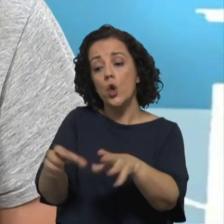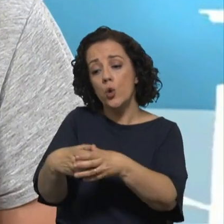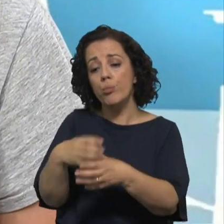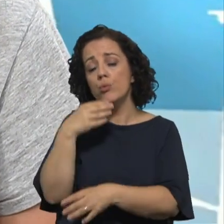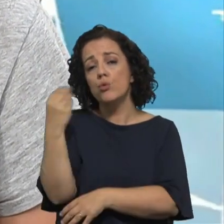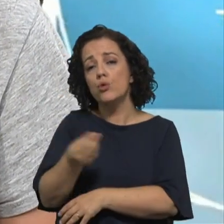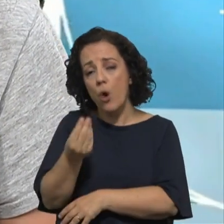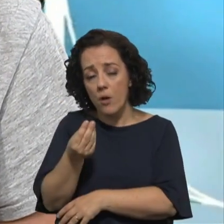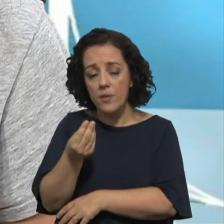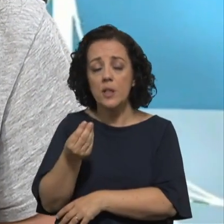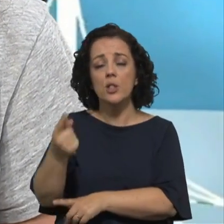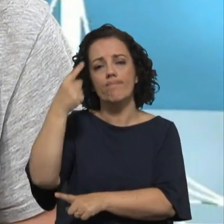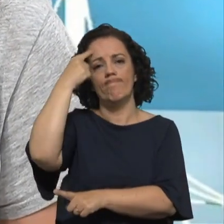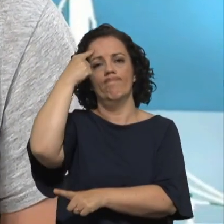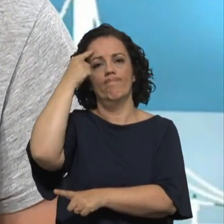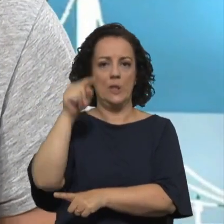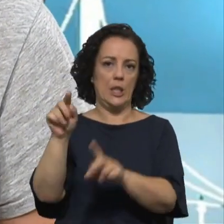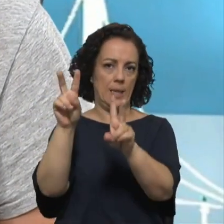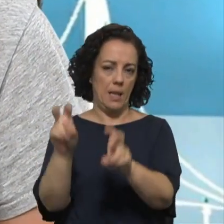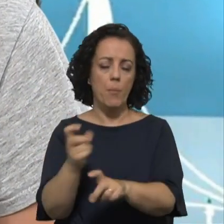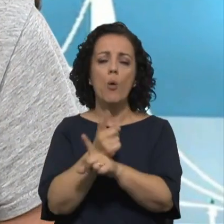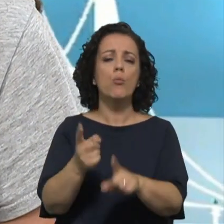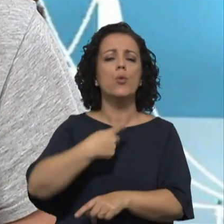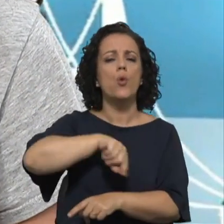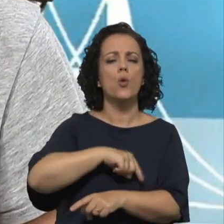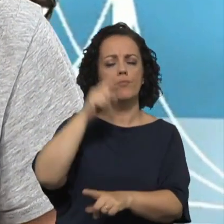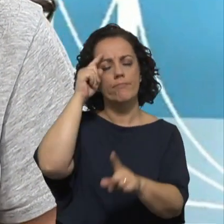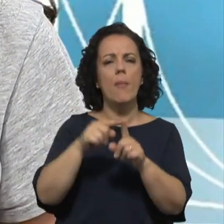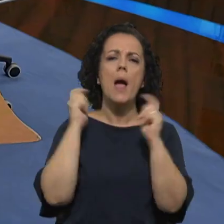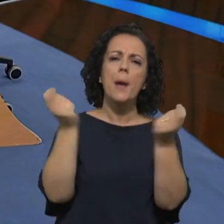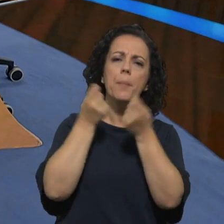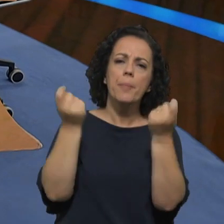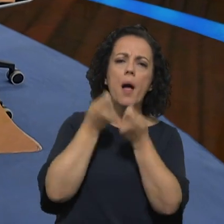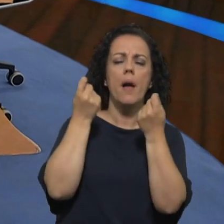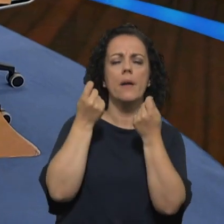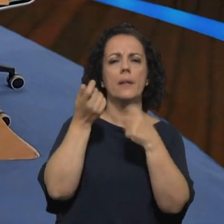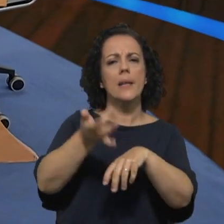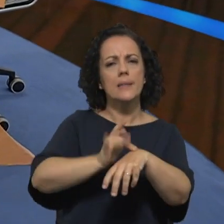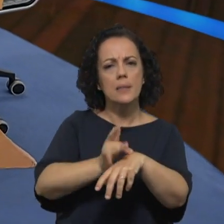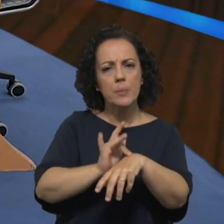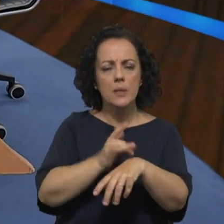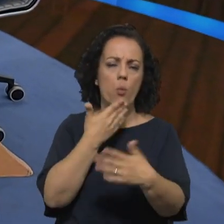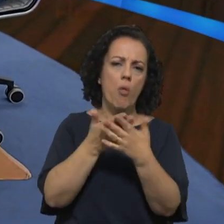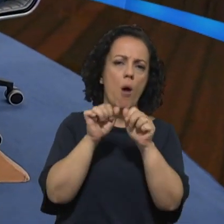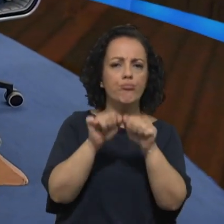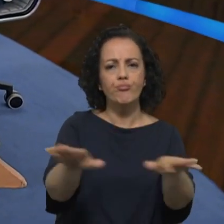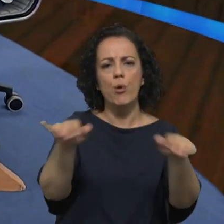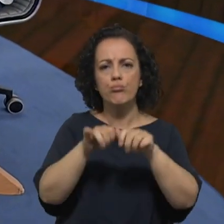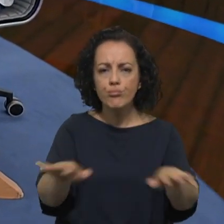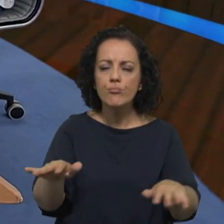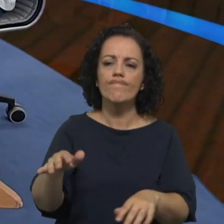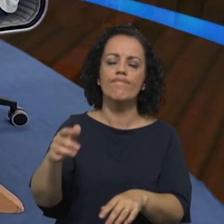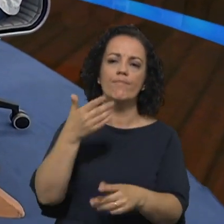que pensámos realizar uma campanha de advocacia, uma campanha de sensibilização também, e que tivesse impacto nos decisores políticos,